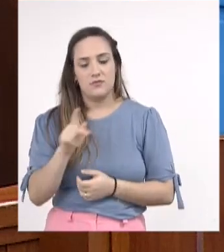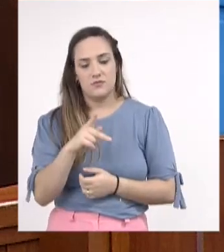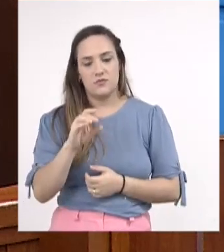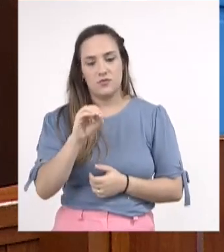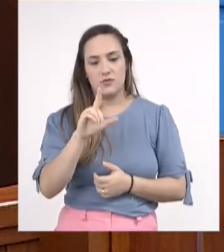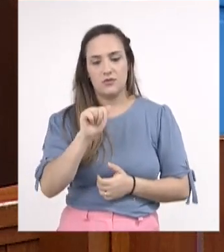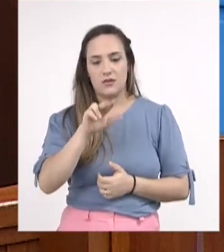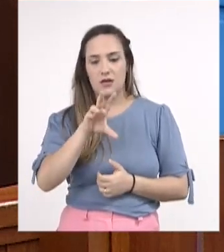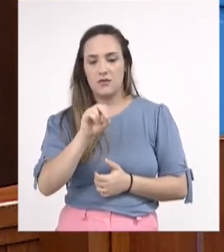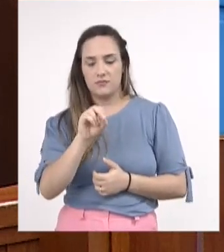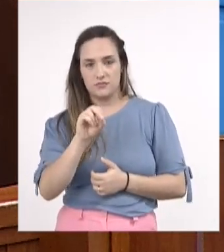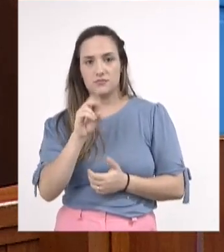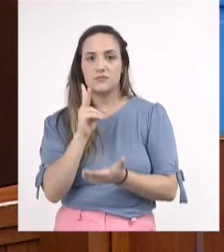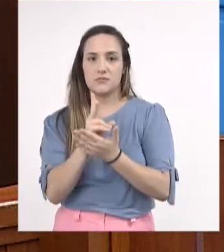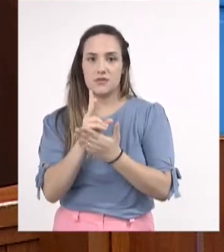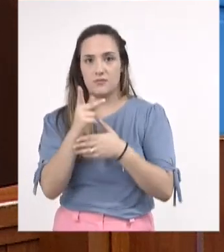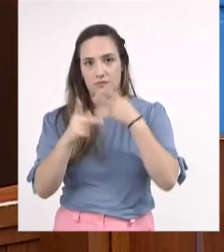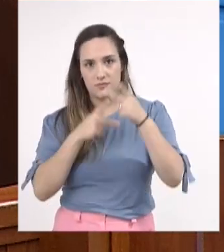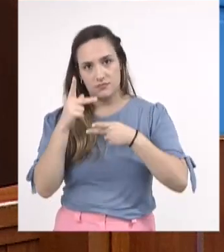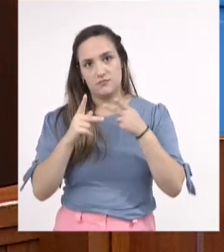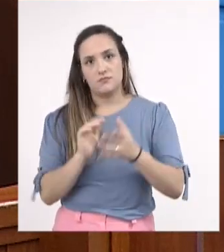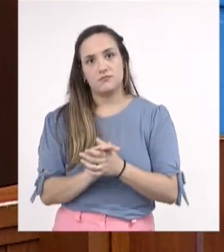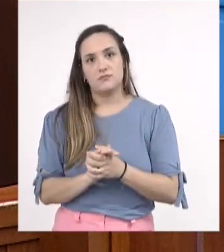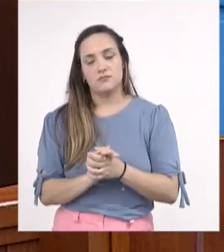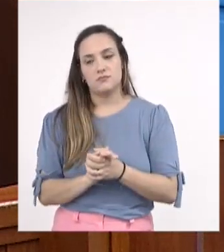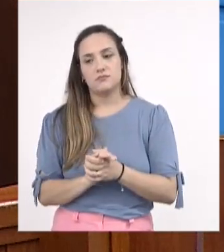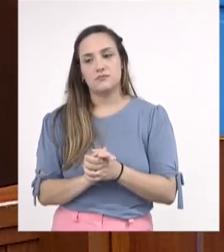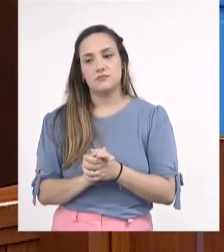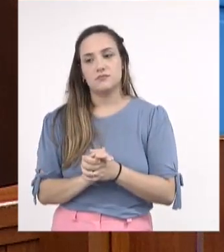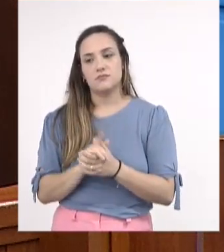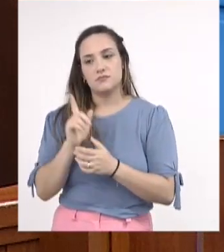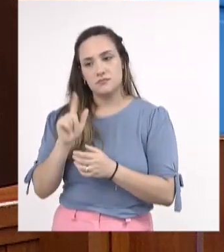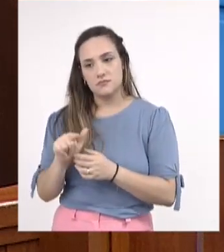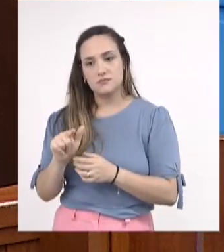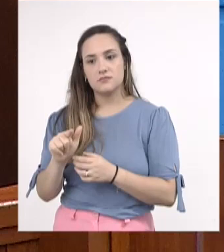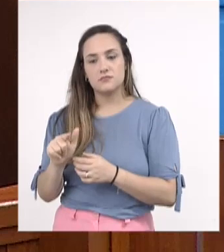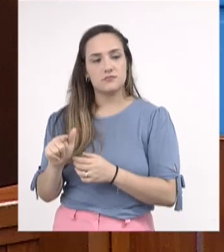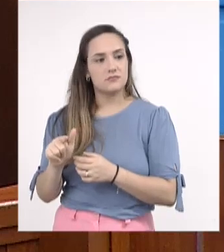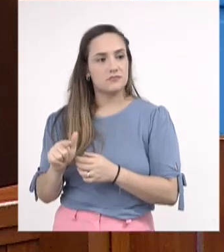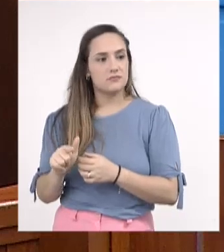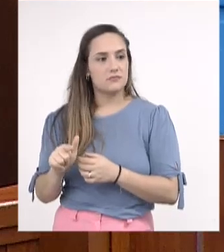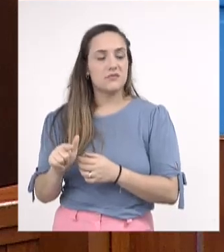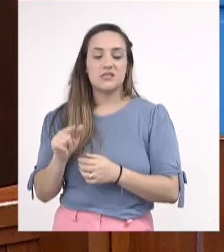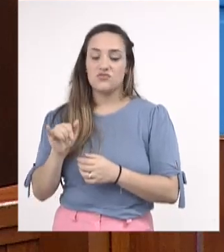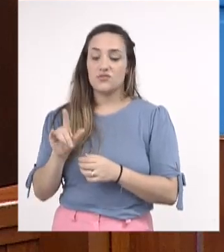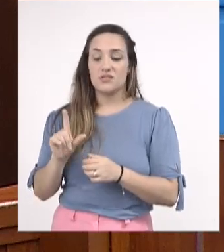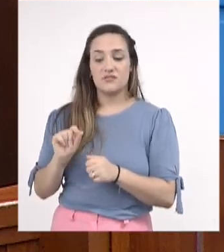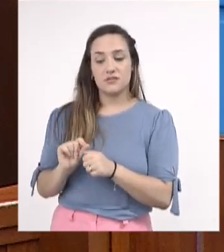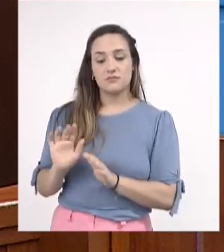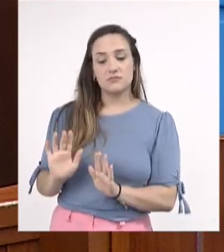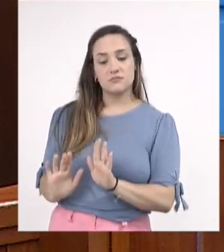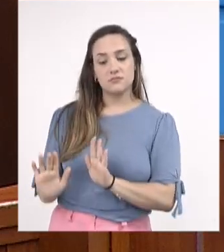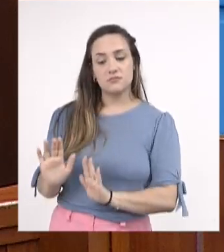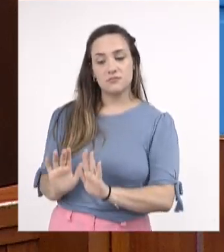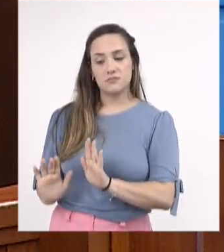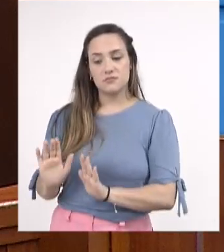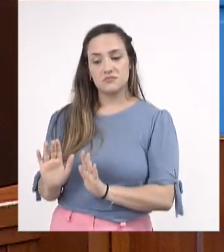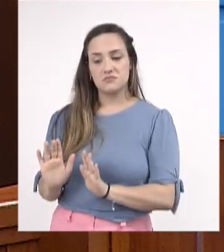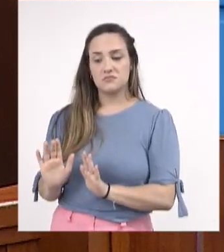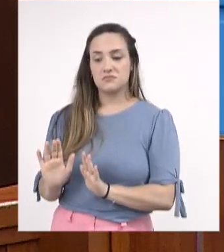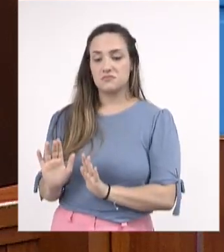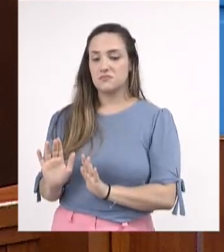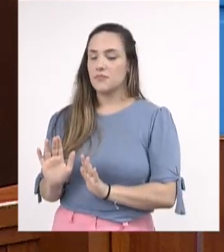Carvalho sempre falou que moderação em defesa da Verdade é serviço prestado a mentira e antes eu quero